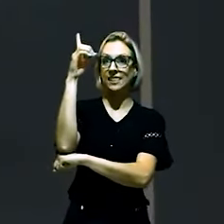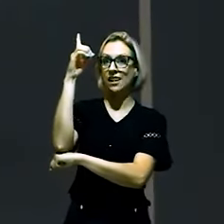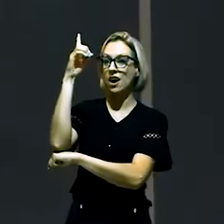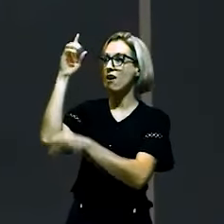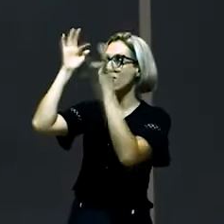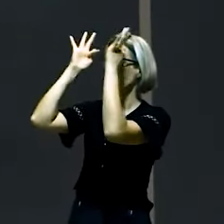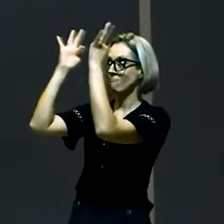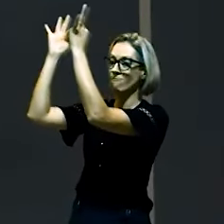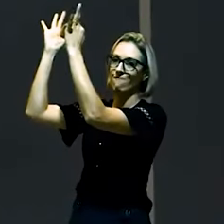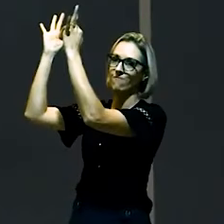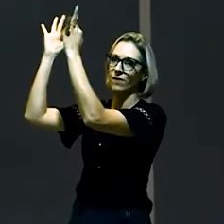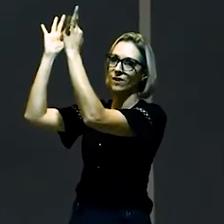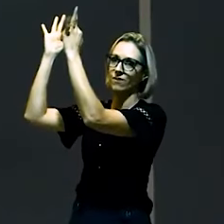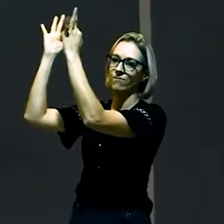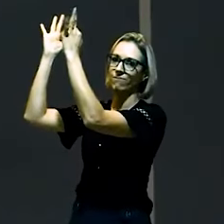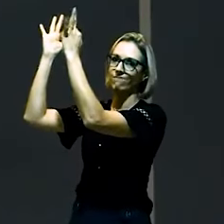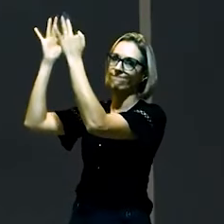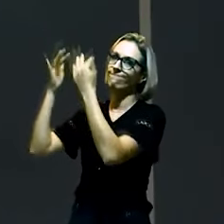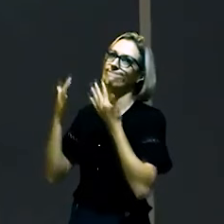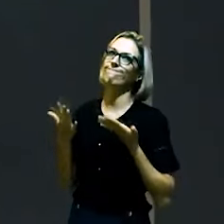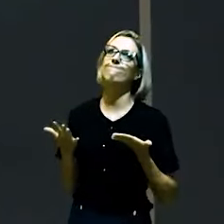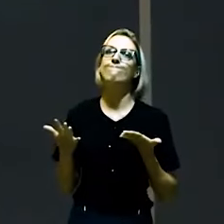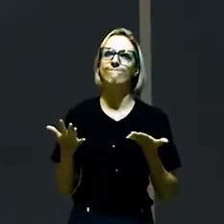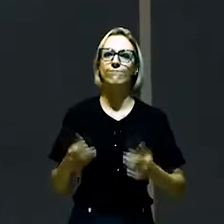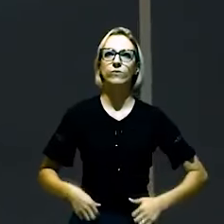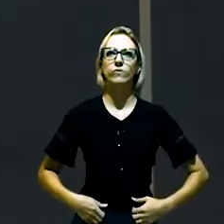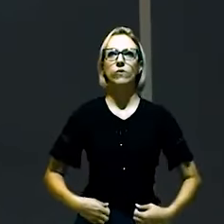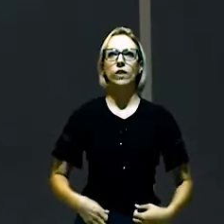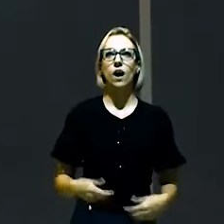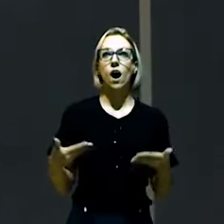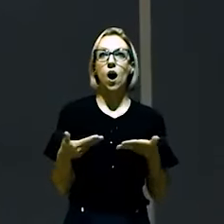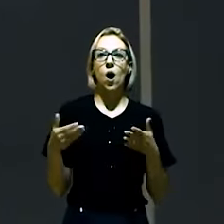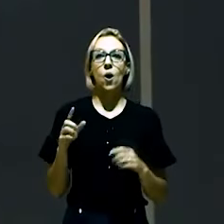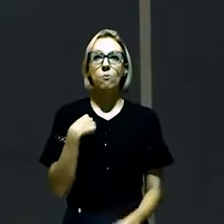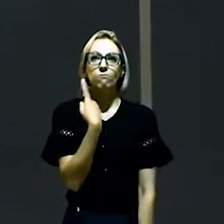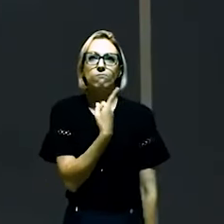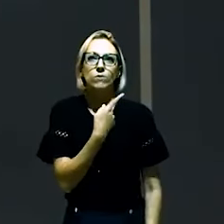Glória a Deus. Hoje nós vamos meditar